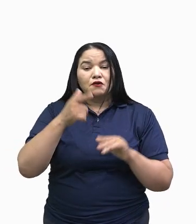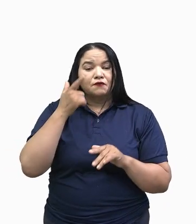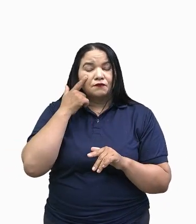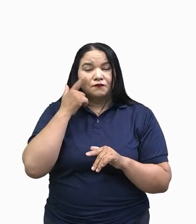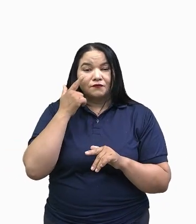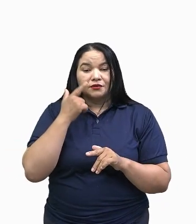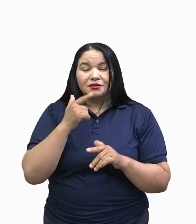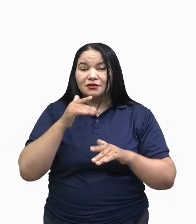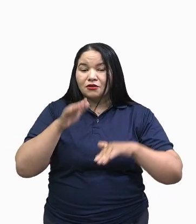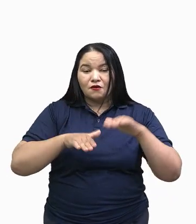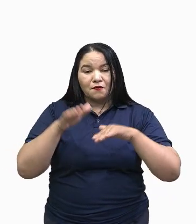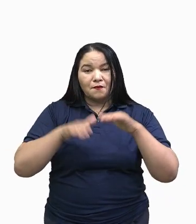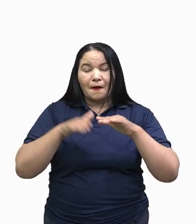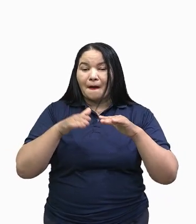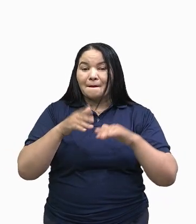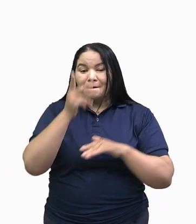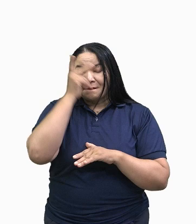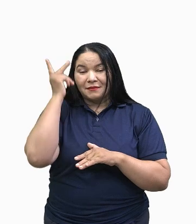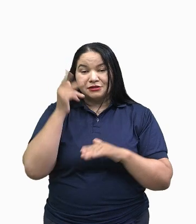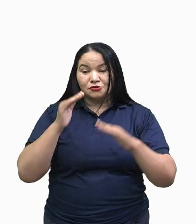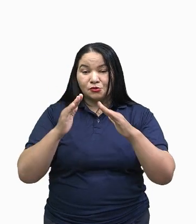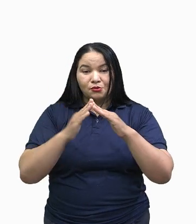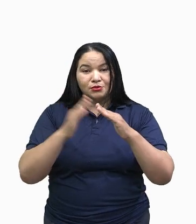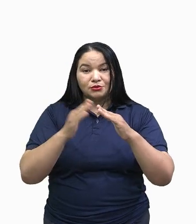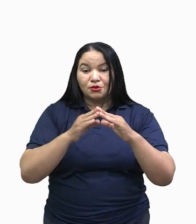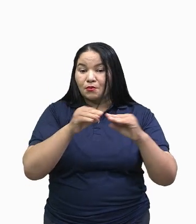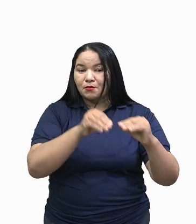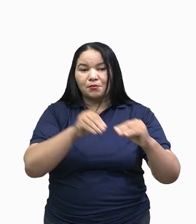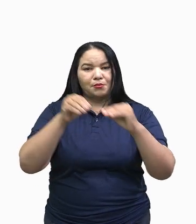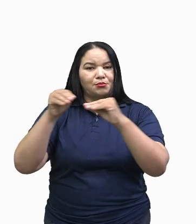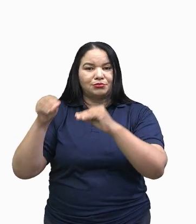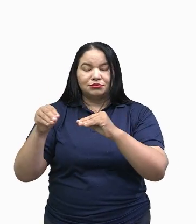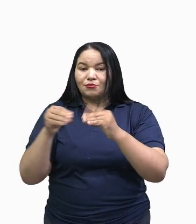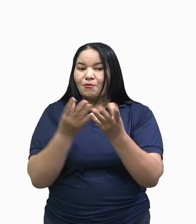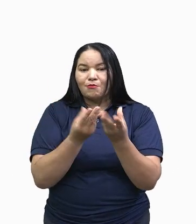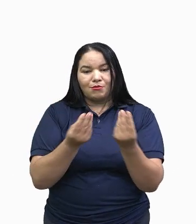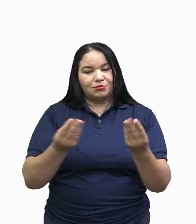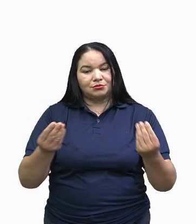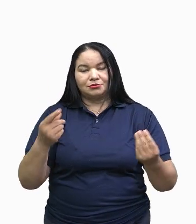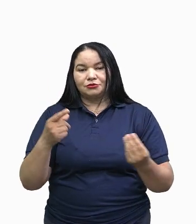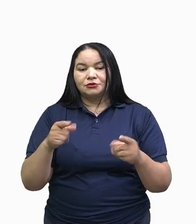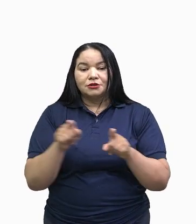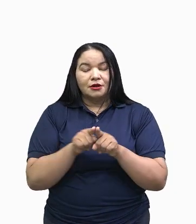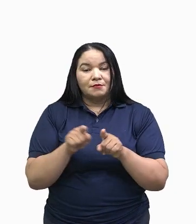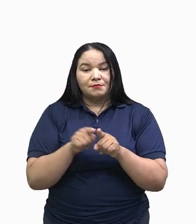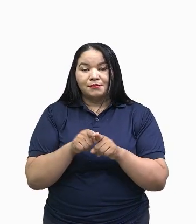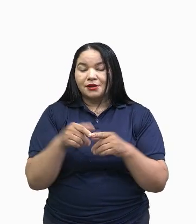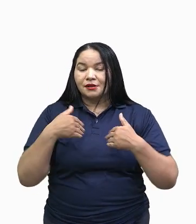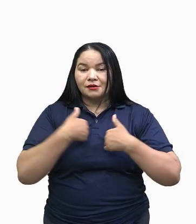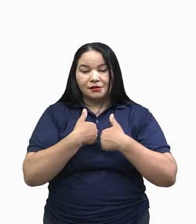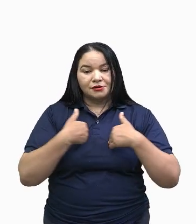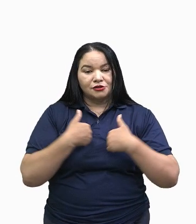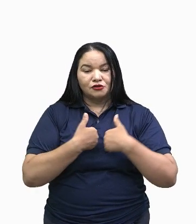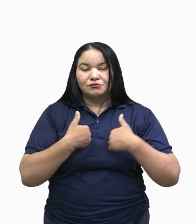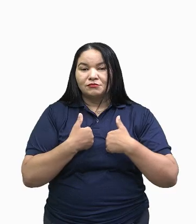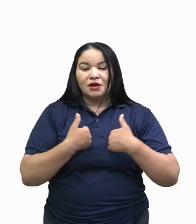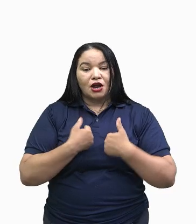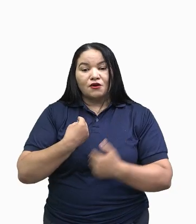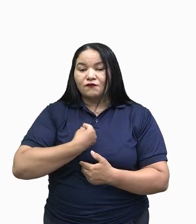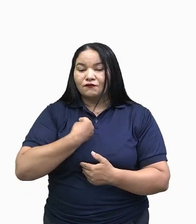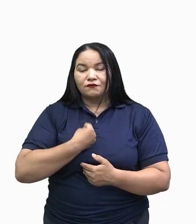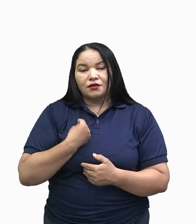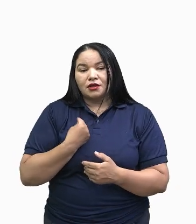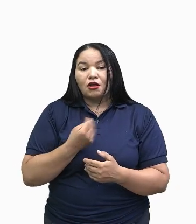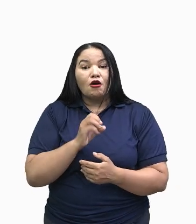pessoas tiveram que mudar seu local de moradia. Os animais que ficaram aí, por exemplo, ilhados ou até